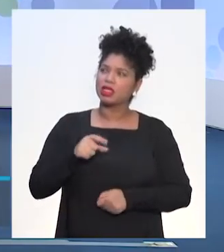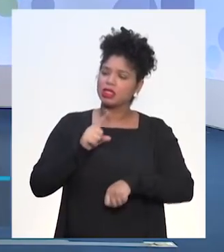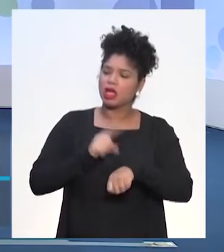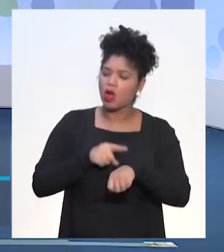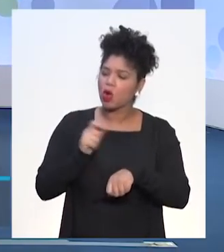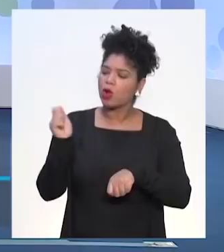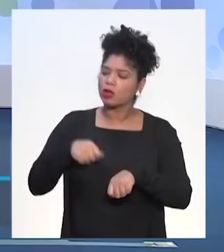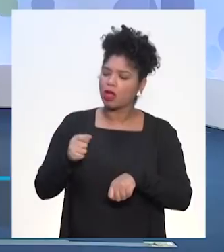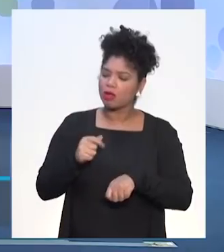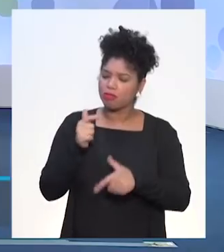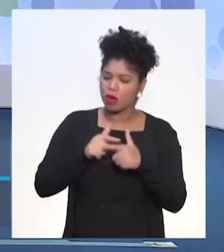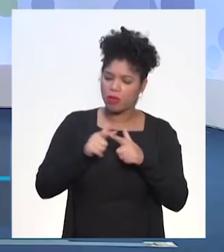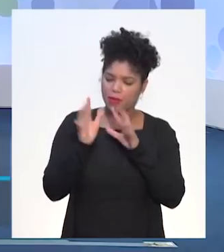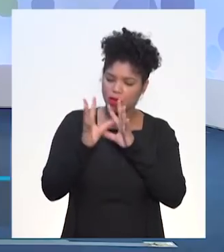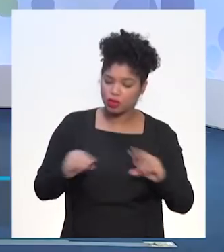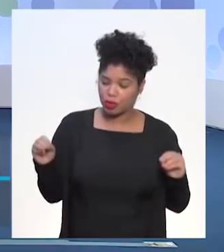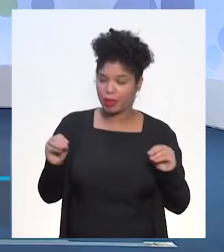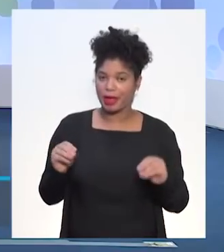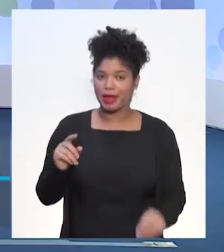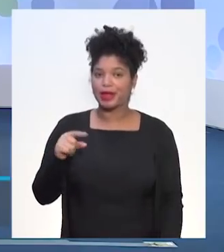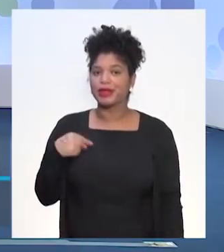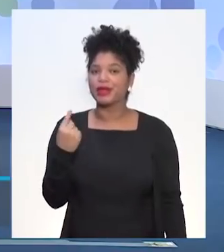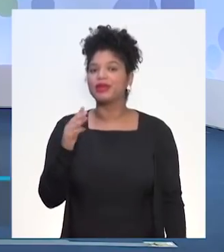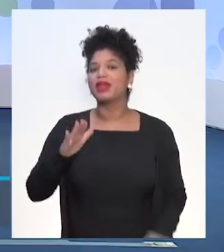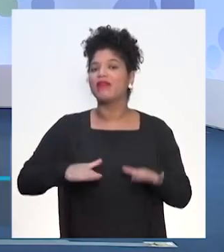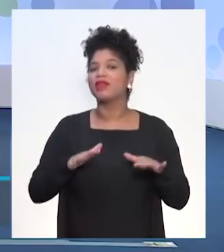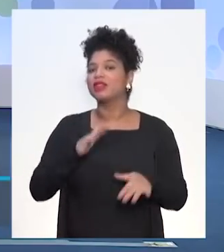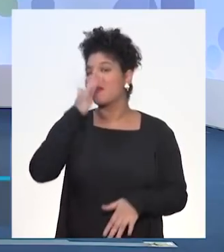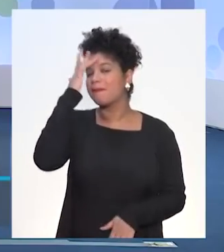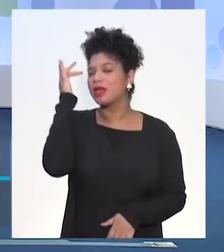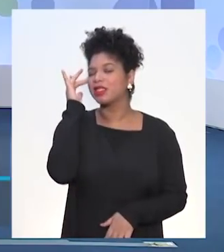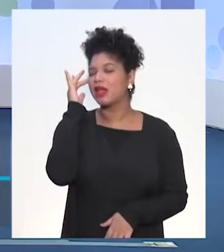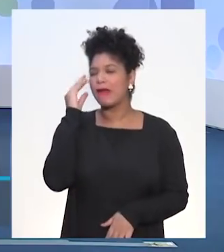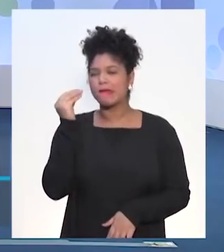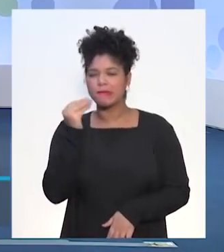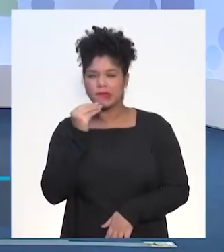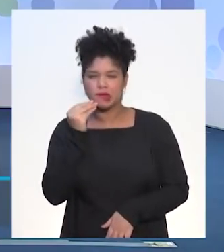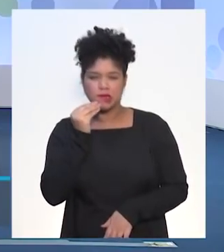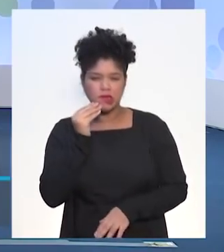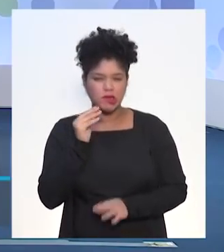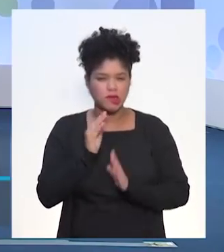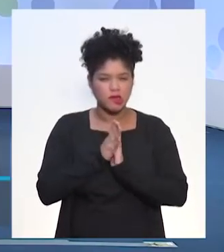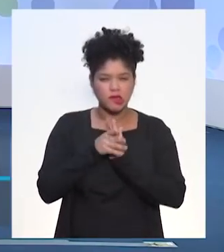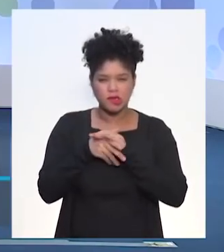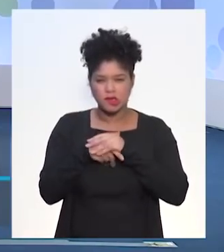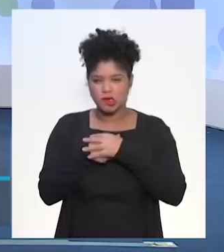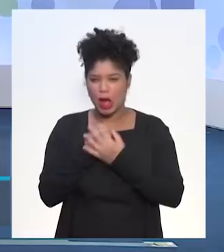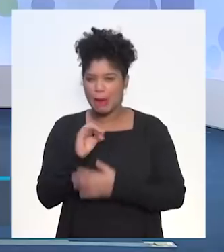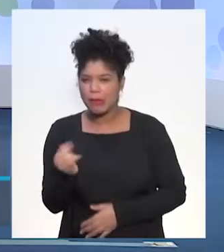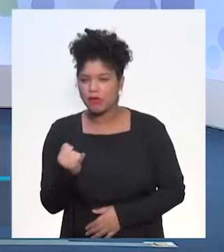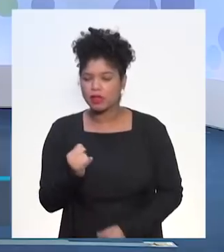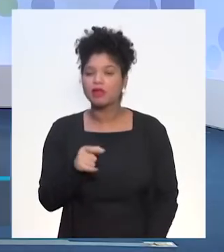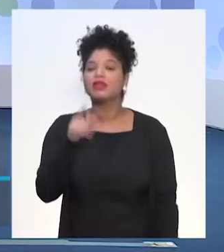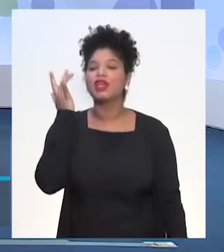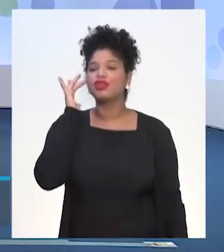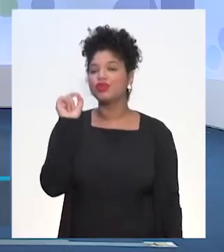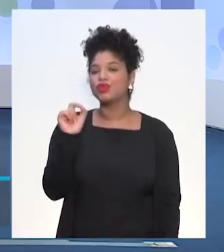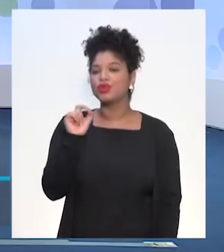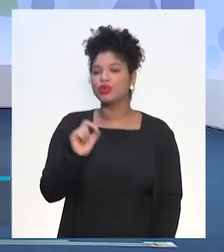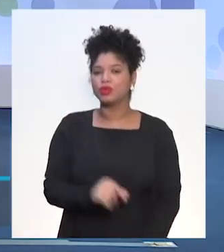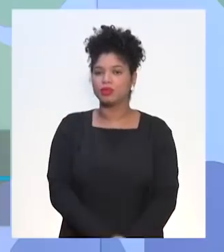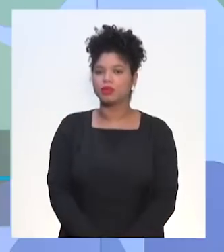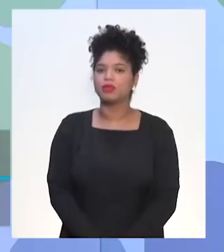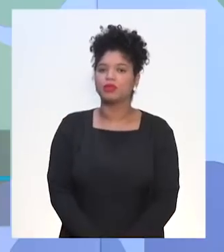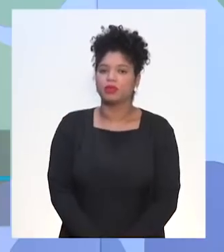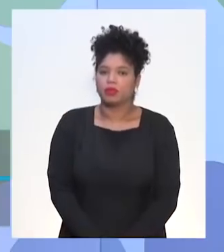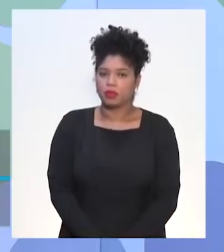imediatistas, e a gente fica sempre à mercê de muita gente oportunista e mal intencionado nessa hora. O que você gostaria de dizer sobre isso? Uma coisa